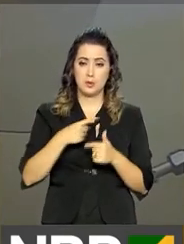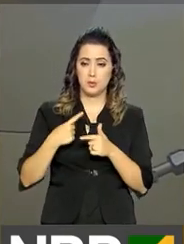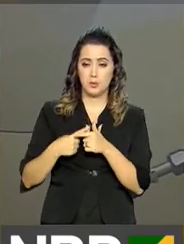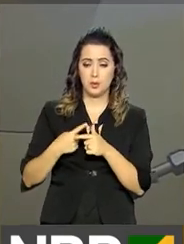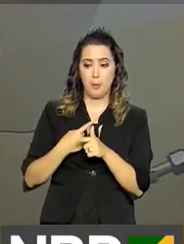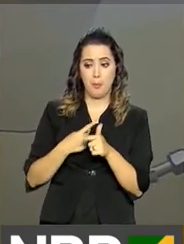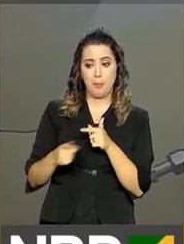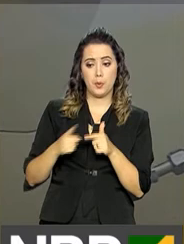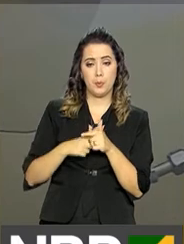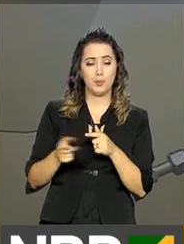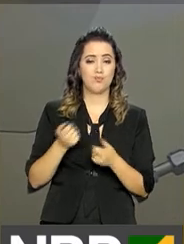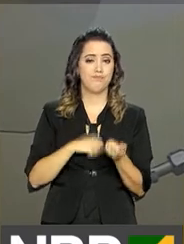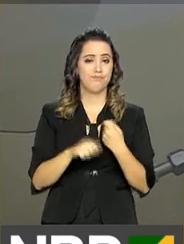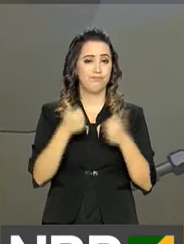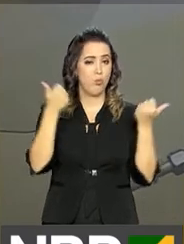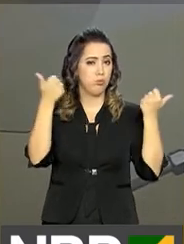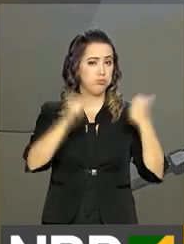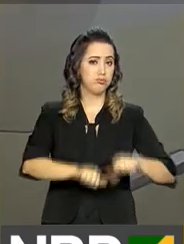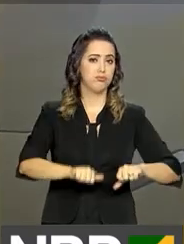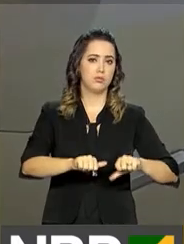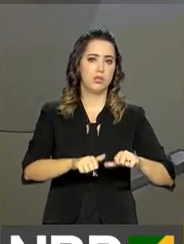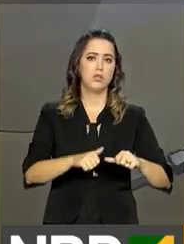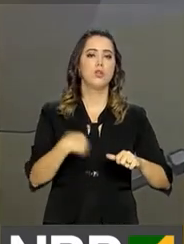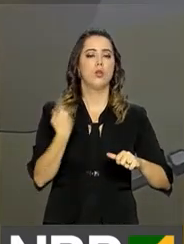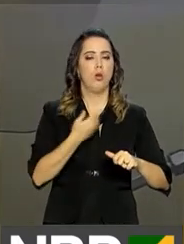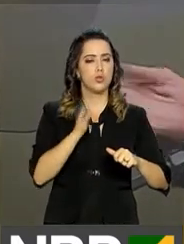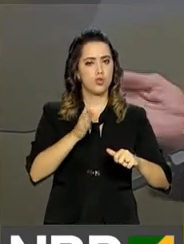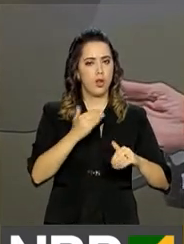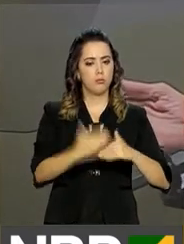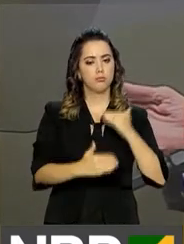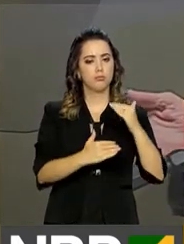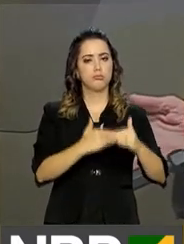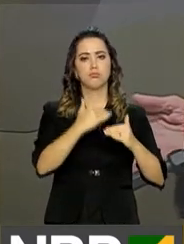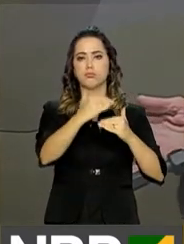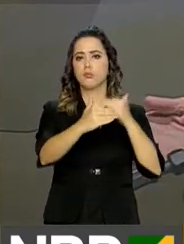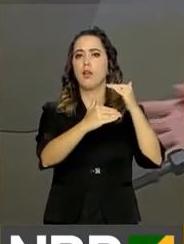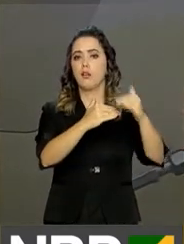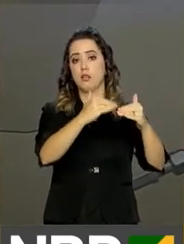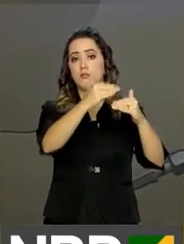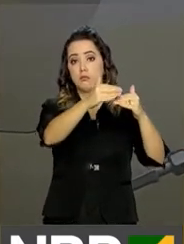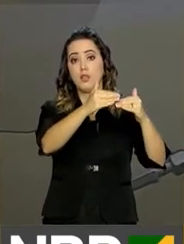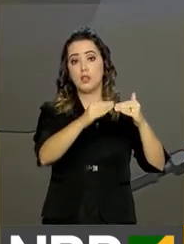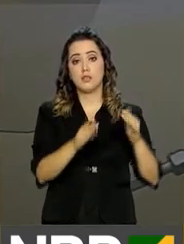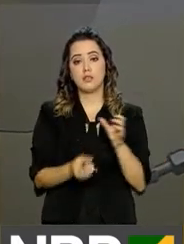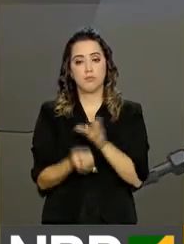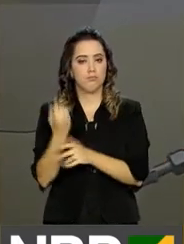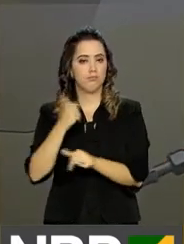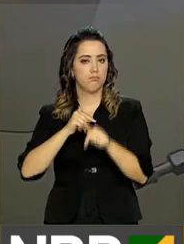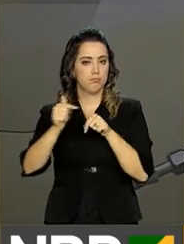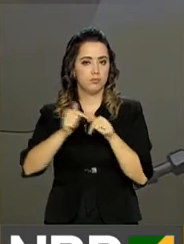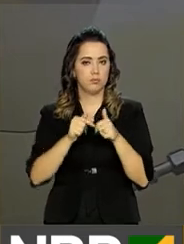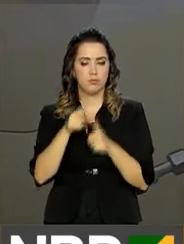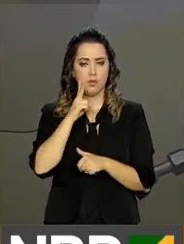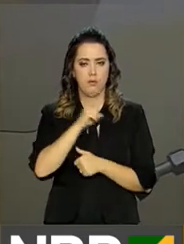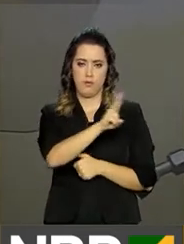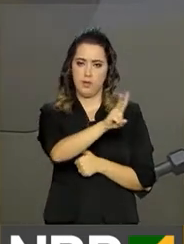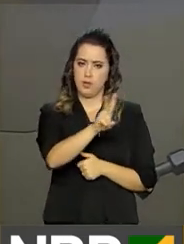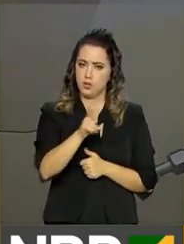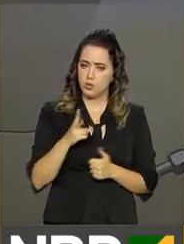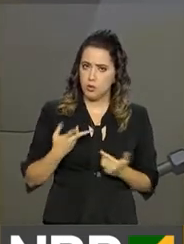recessões da nossa história. E voltamos a crescer e até gerar empregos. Vocês vejam, é interessante, vejam bem